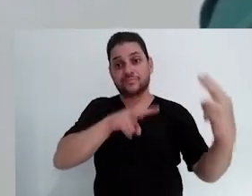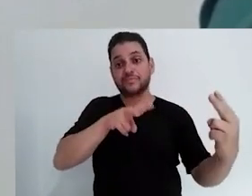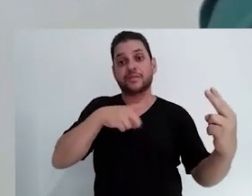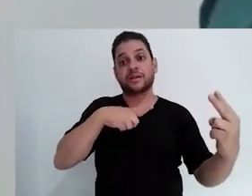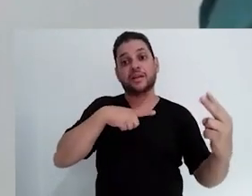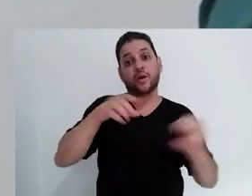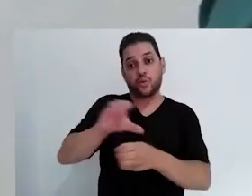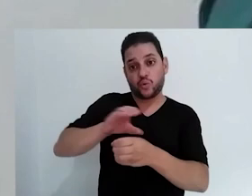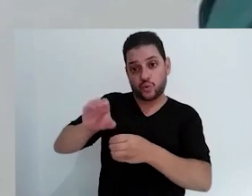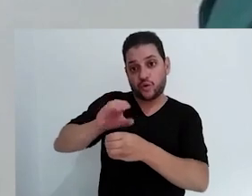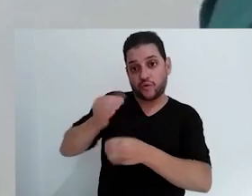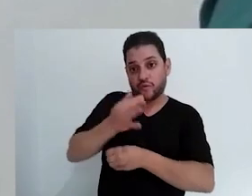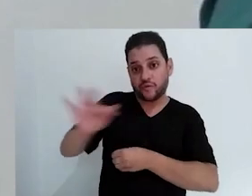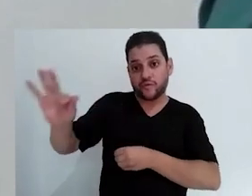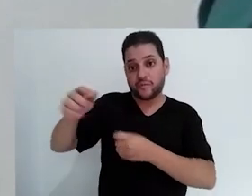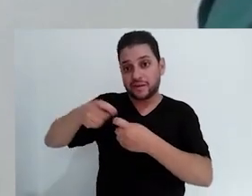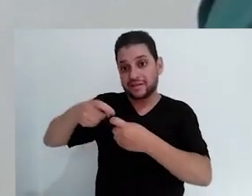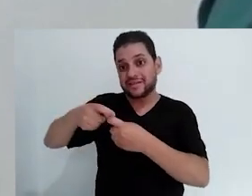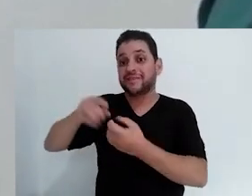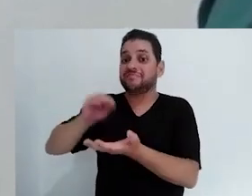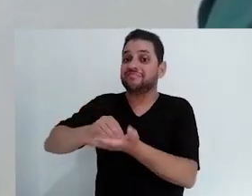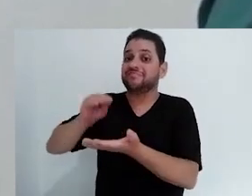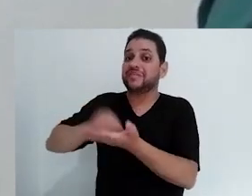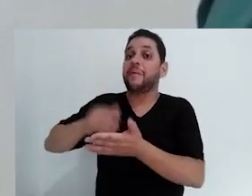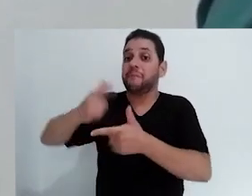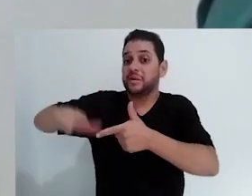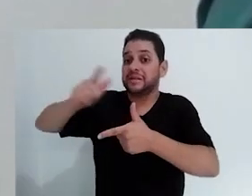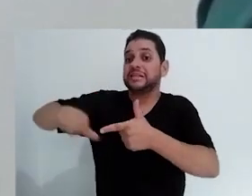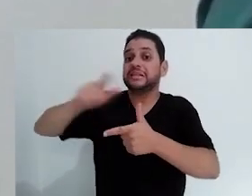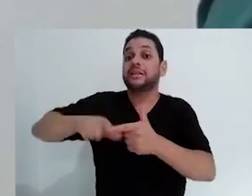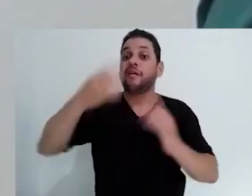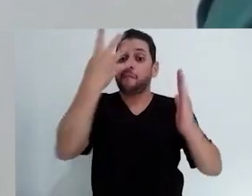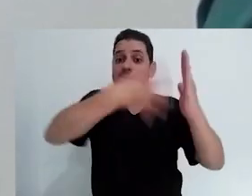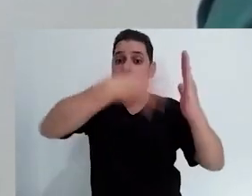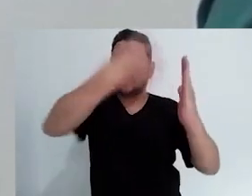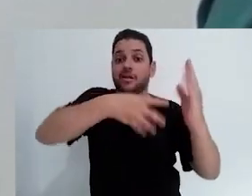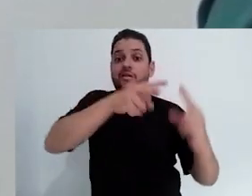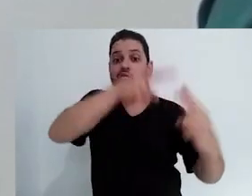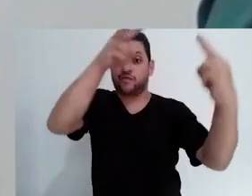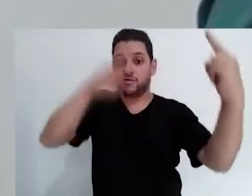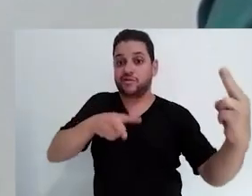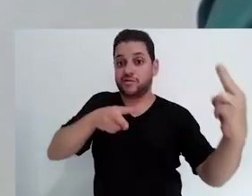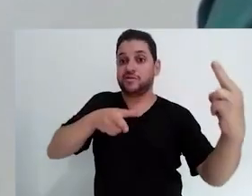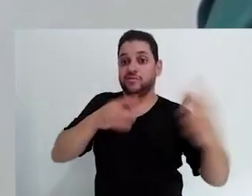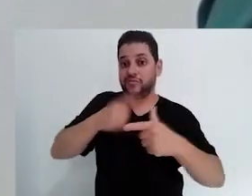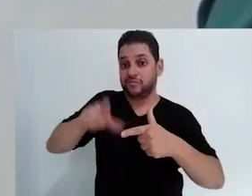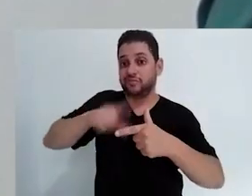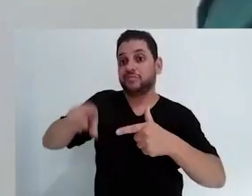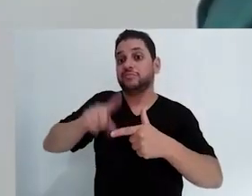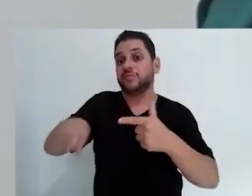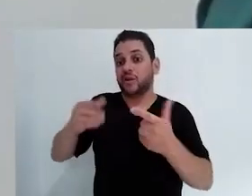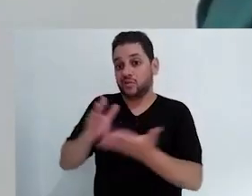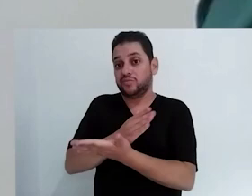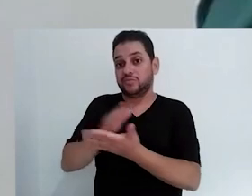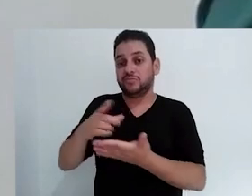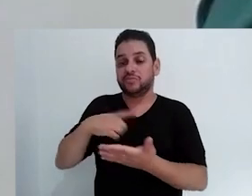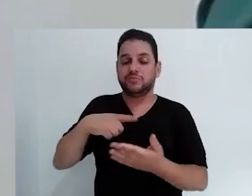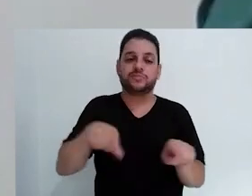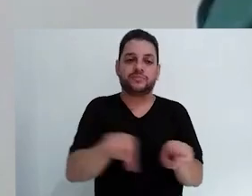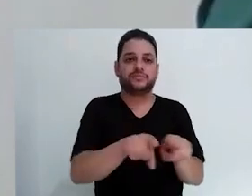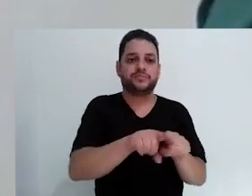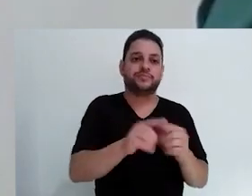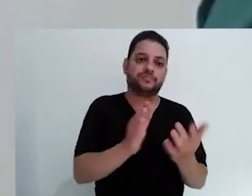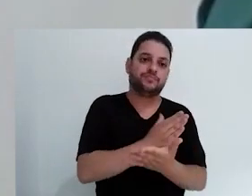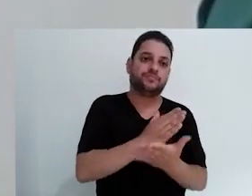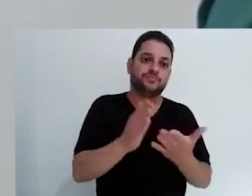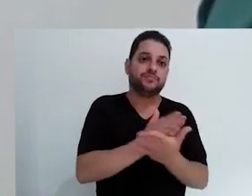Medicina para a realização de perícias médicas virtuais, e a gente também tem alguns entraves na